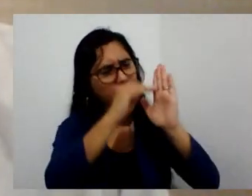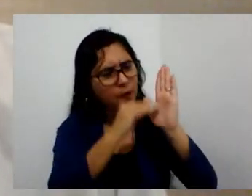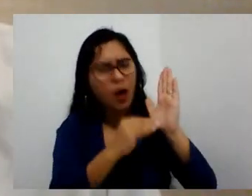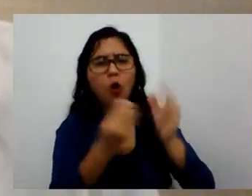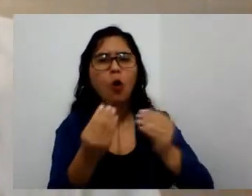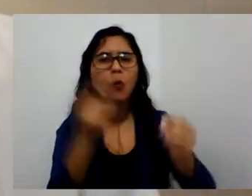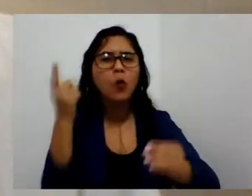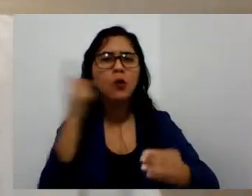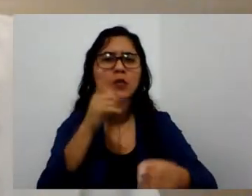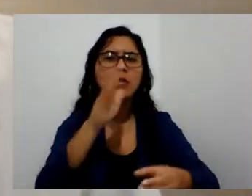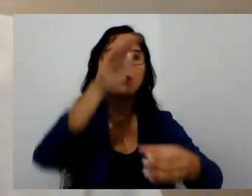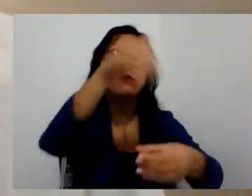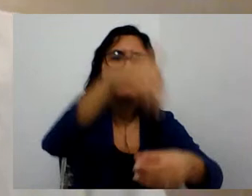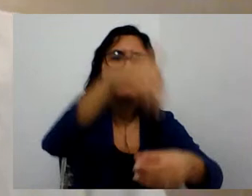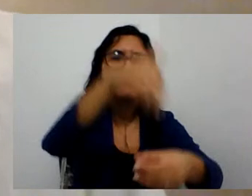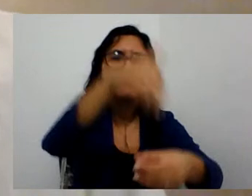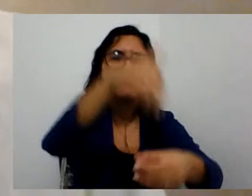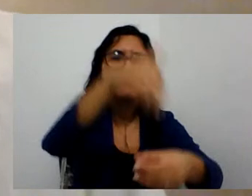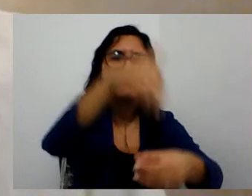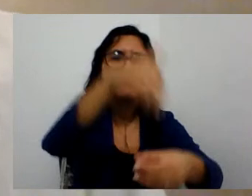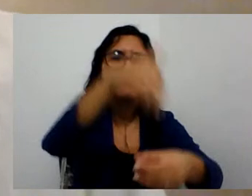de votação e qualquer